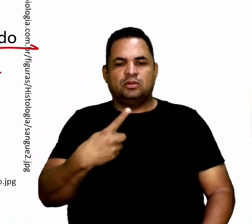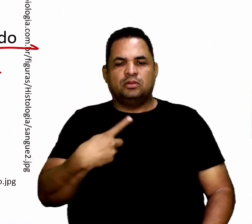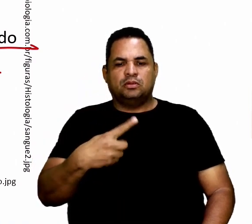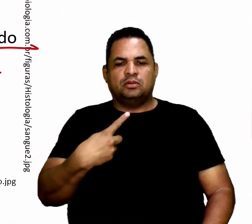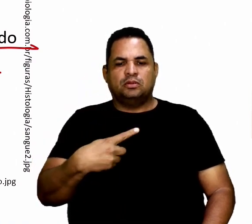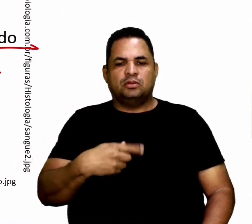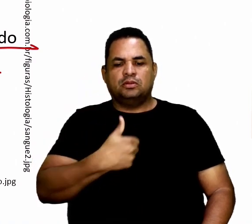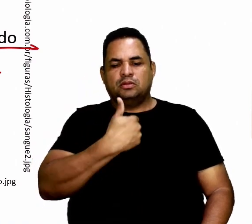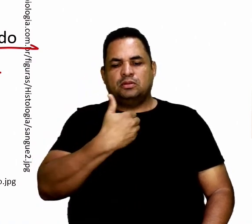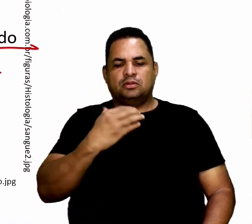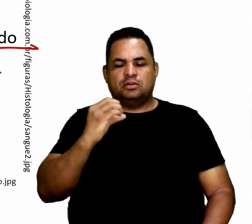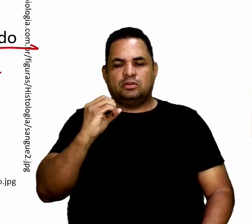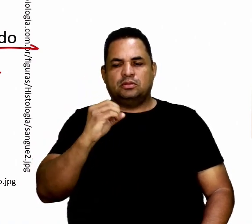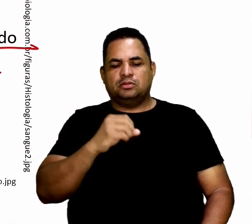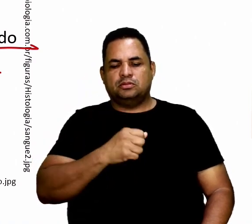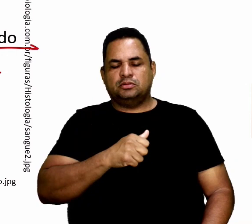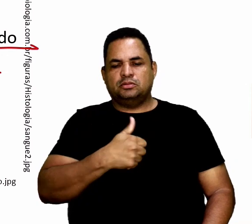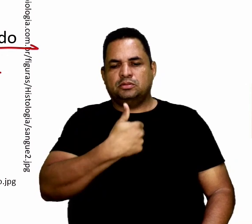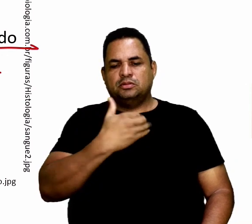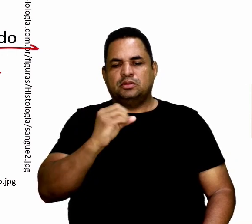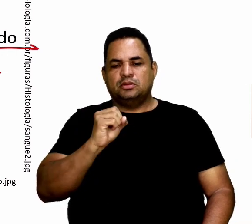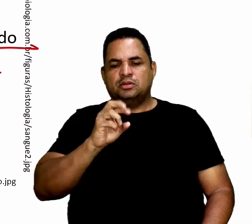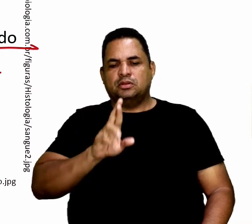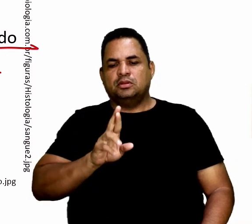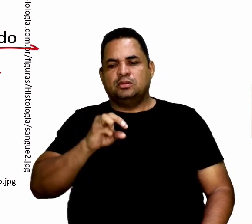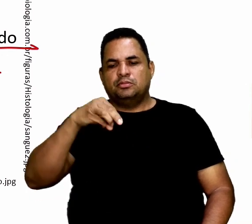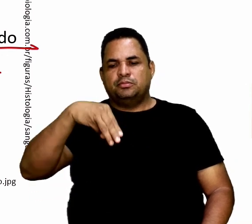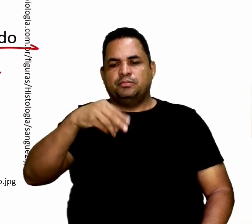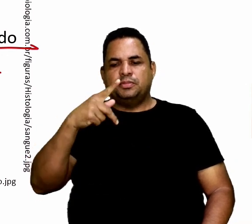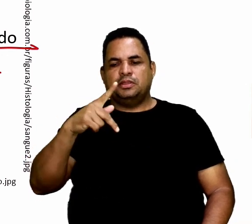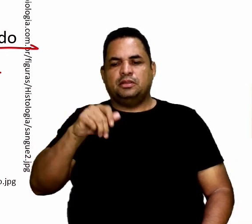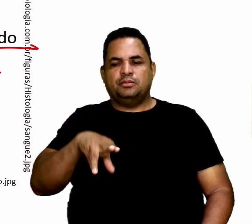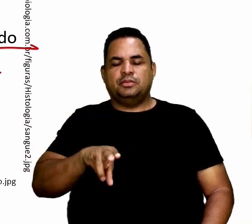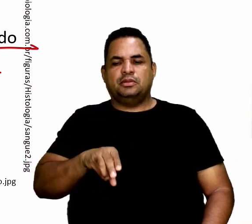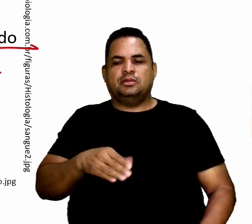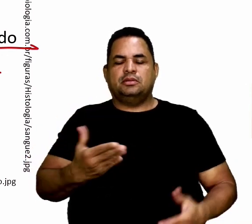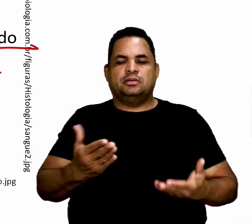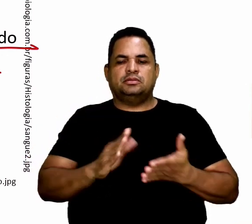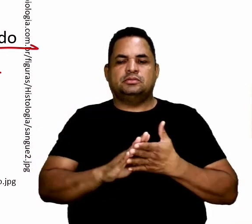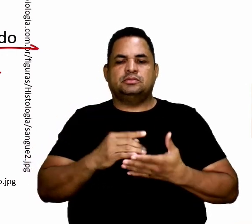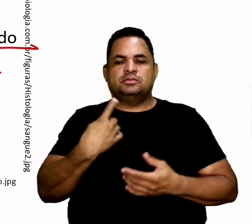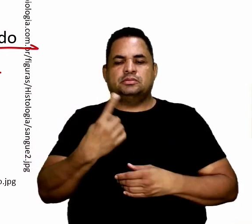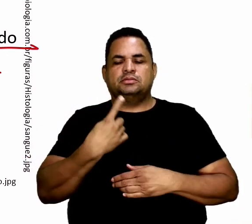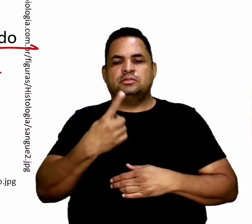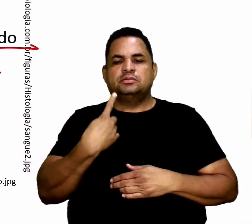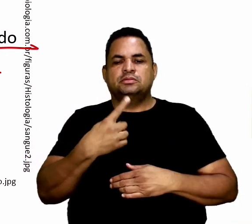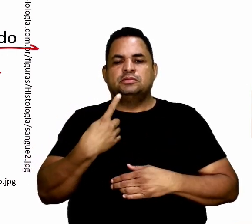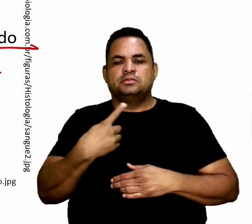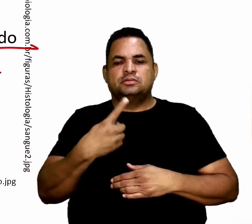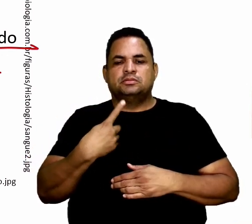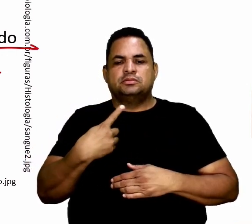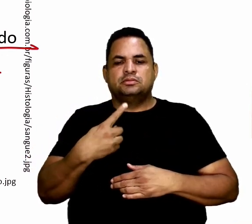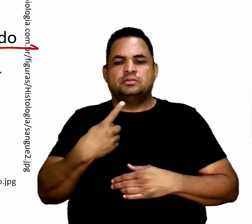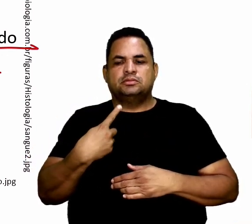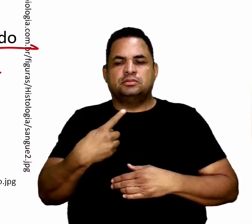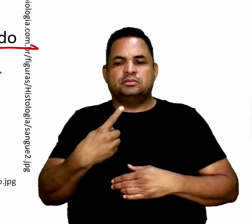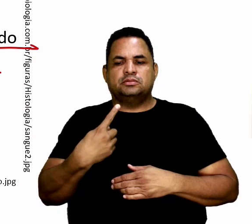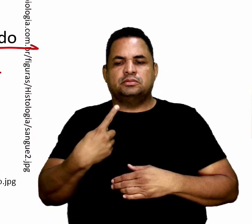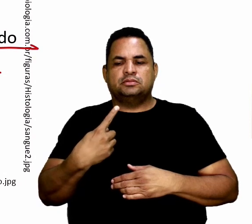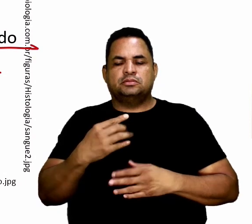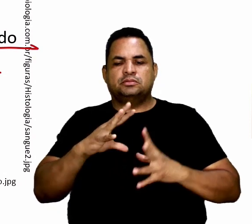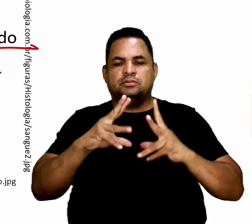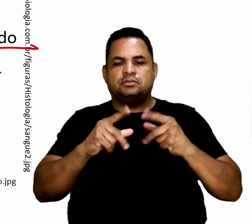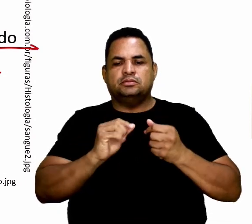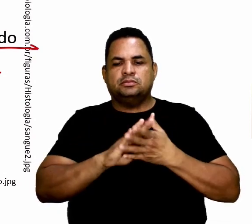minutos, né? Sem movimento por minuto. Sem rotações por minuto, é isso. E aí você coloca lá e aquele movimento faz com que toda